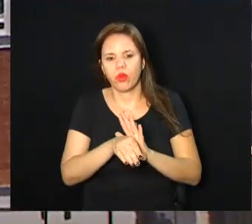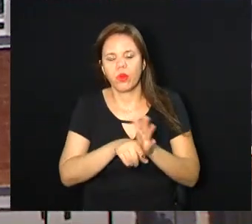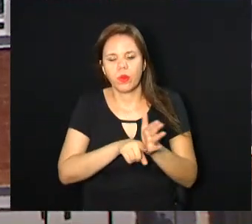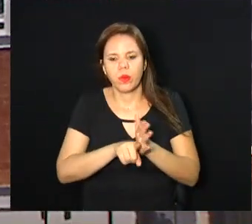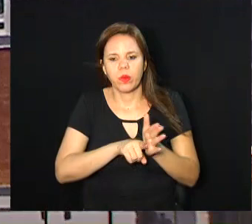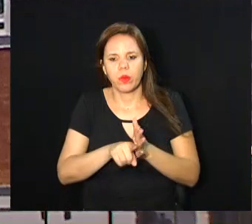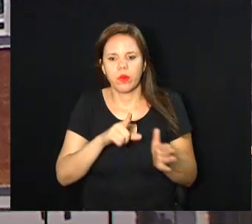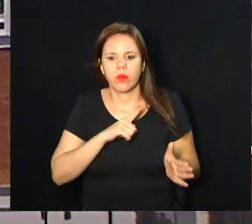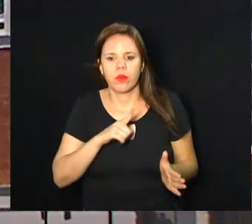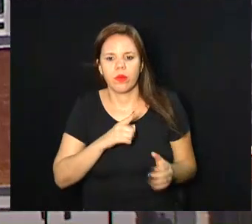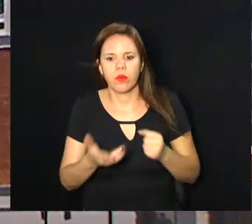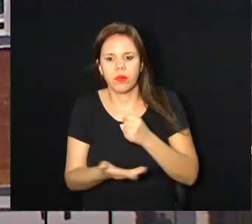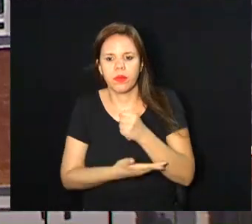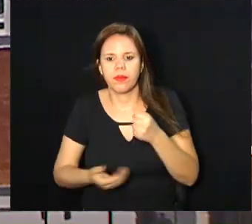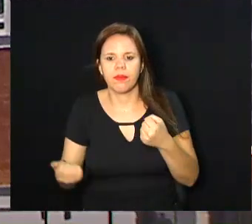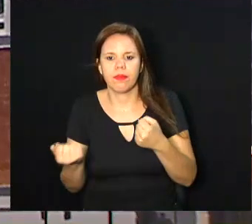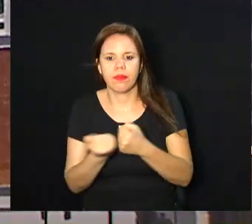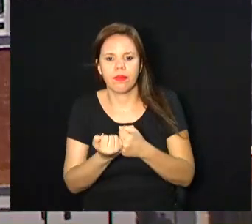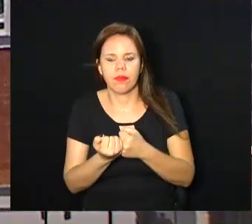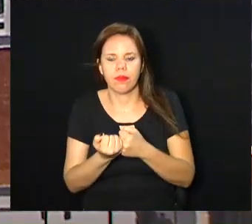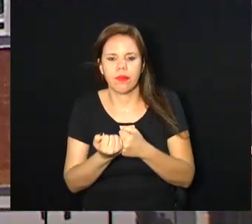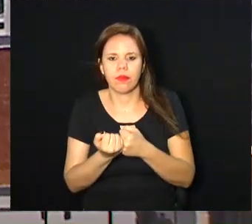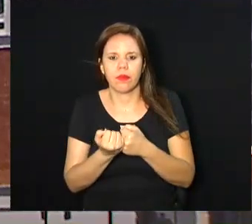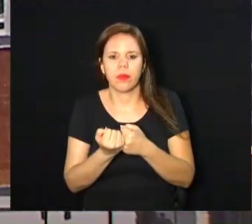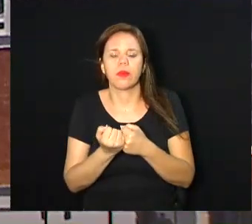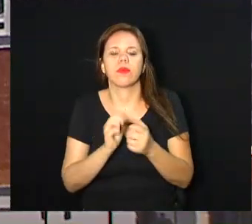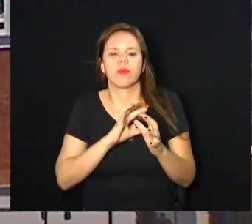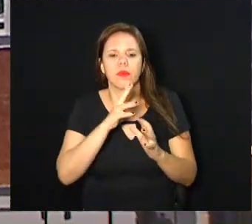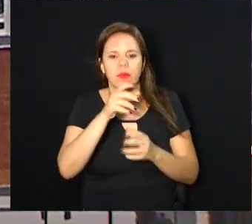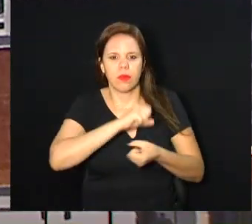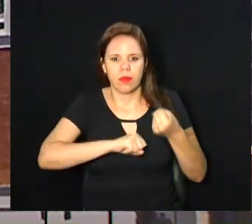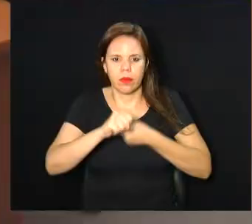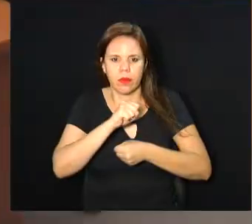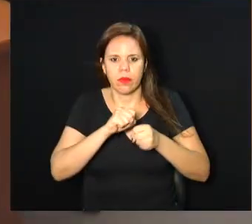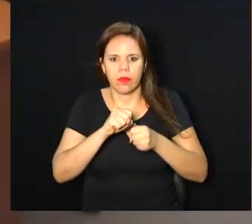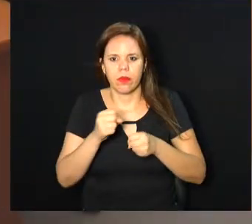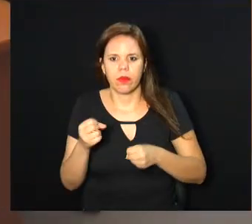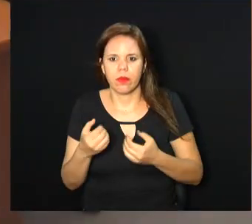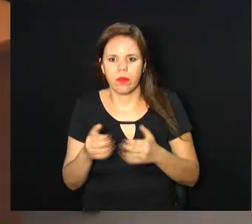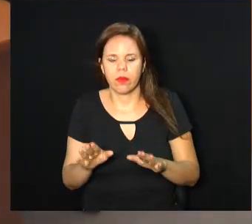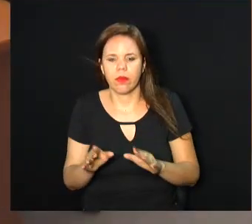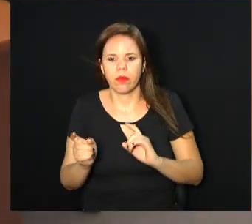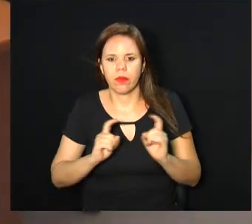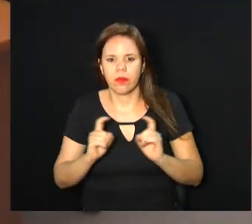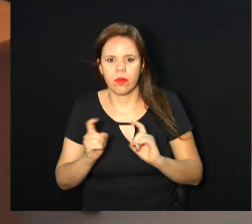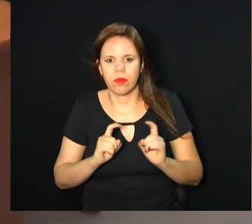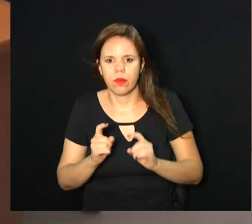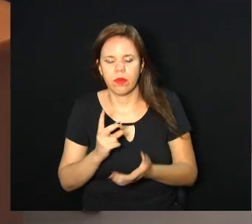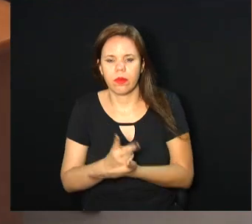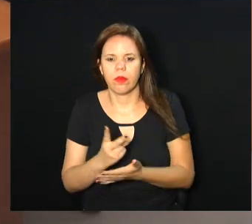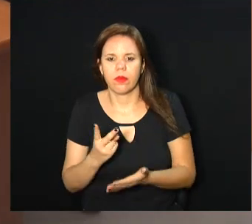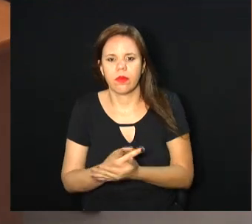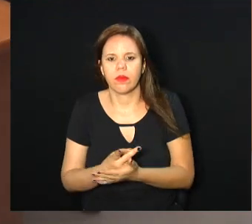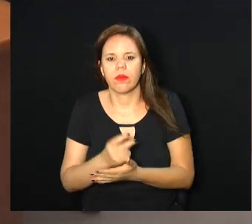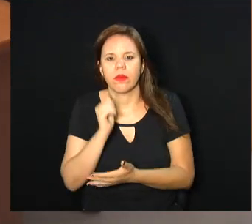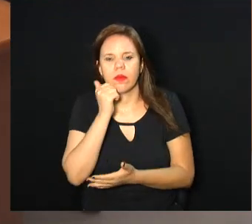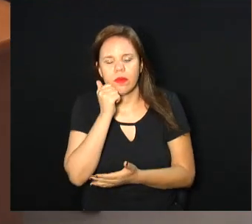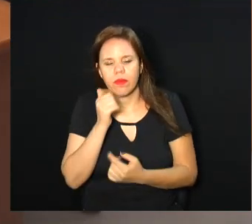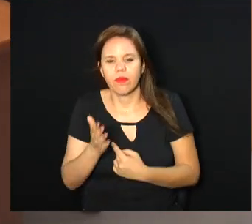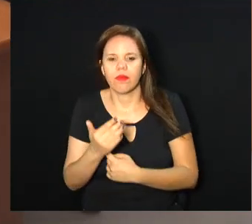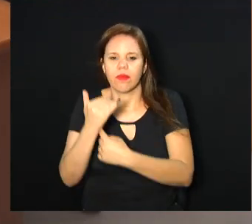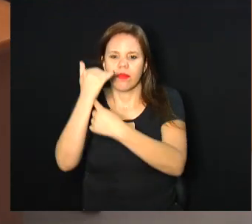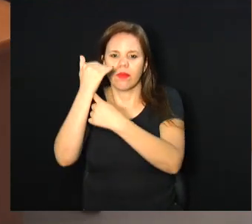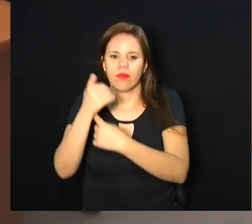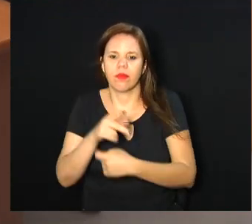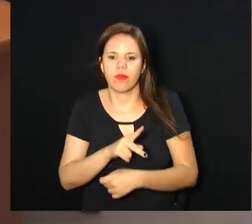que tem como base um ecossistema de inovação aberta. A reunião da Comissão Permanente de Ciência e Tecnologia, que